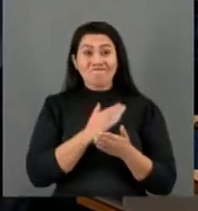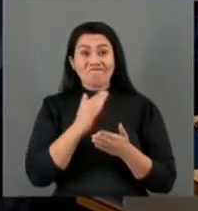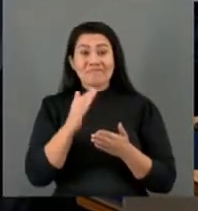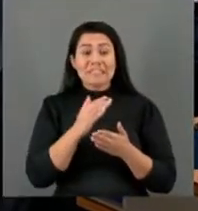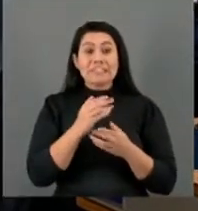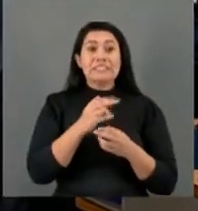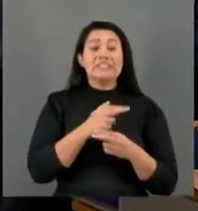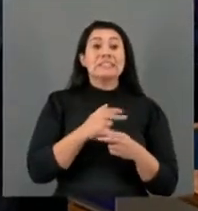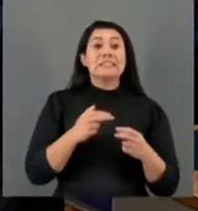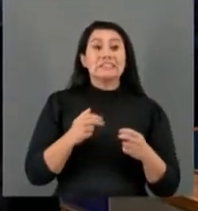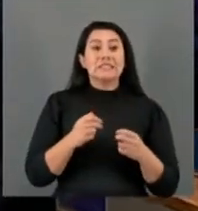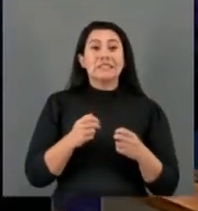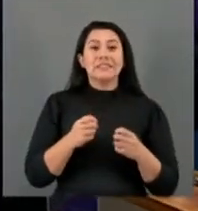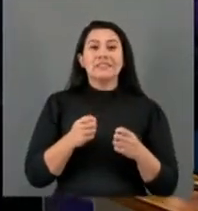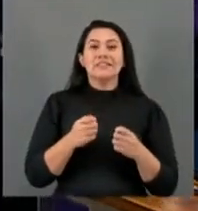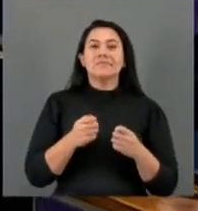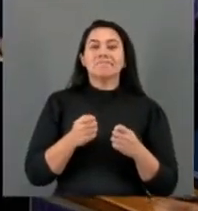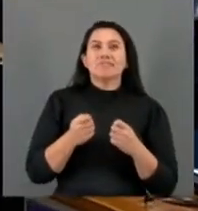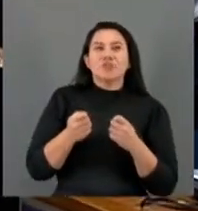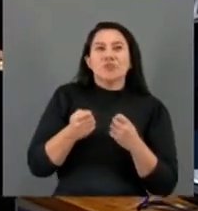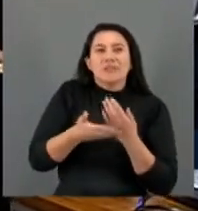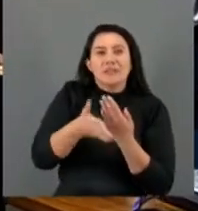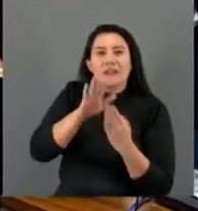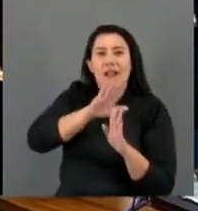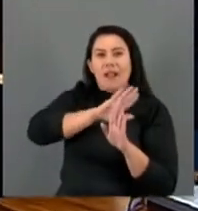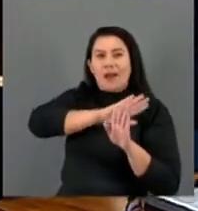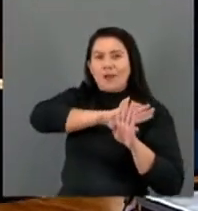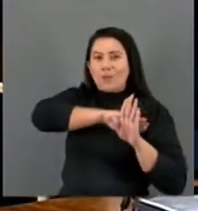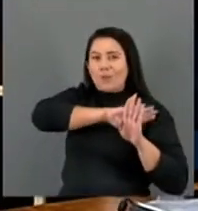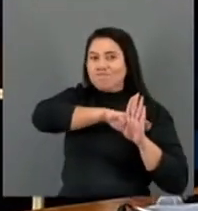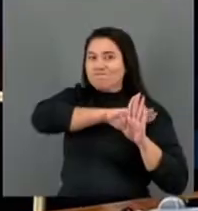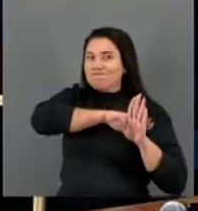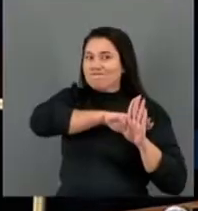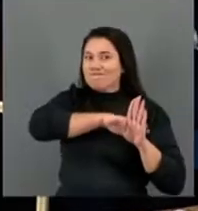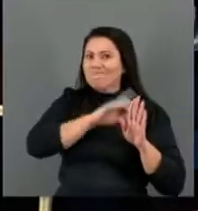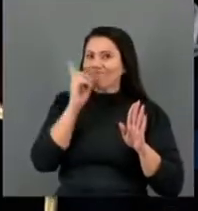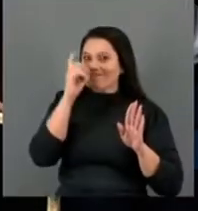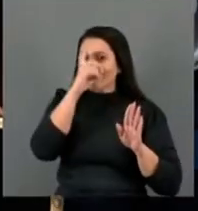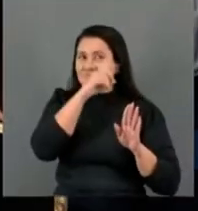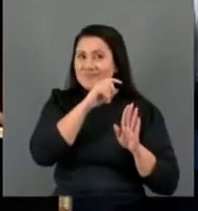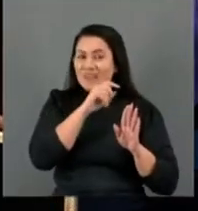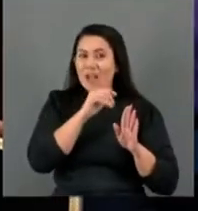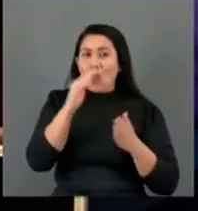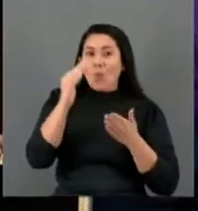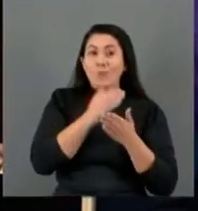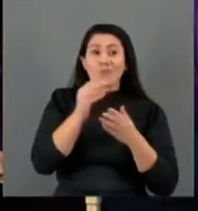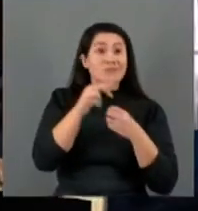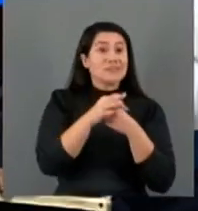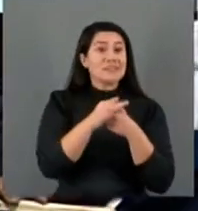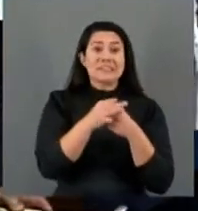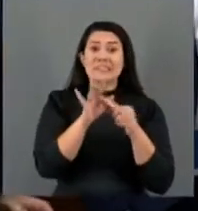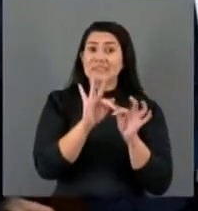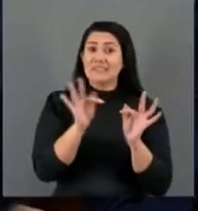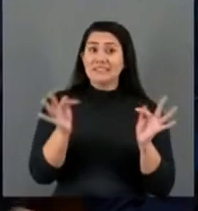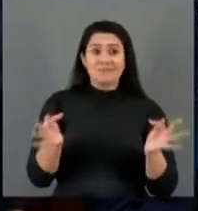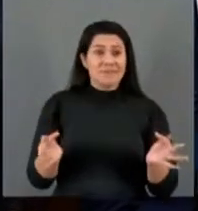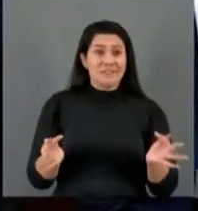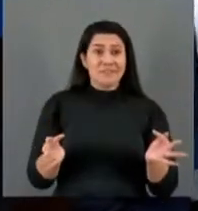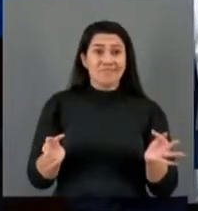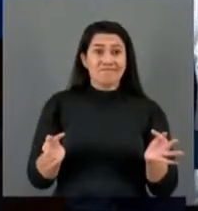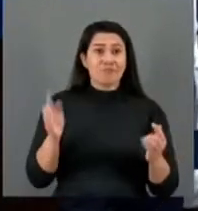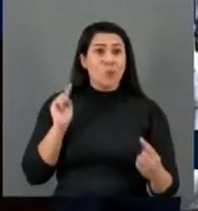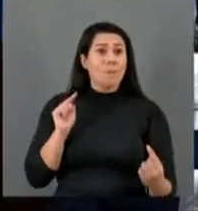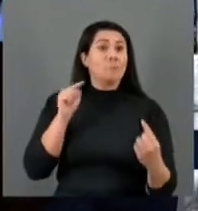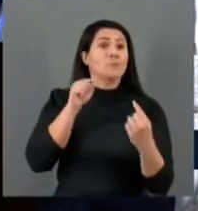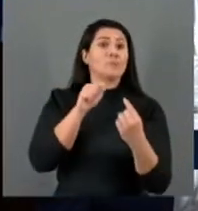se esconder atrás dessa aridez algumas coisas que são simples, que são objetivas. Então eu vou